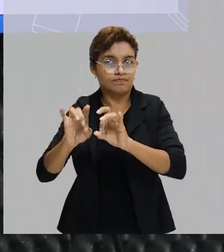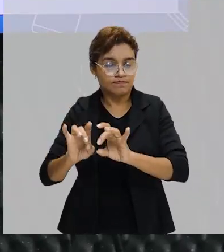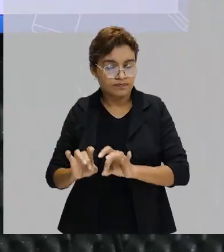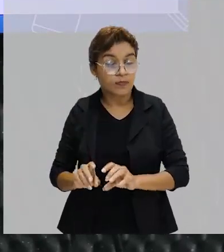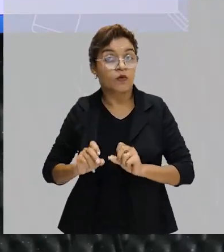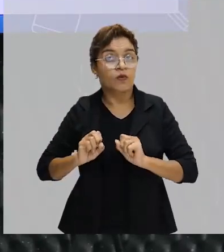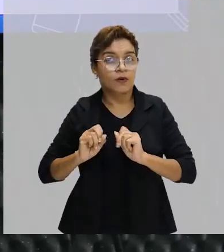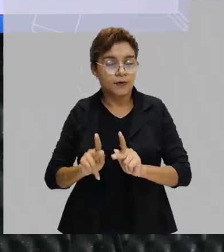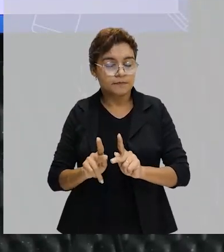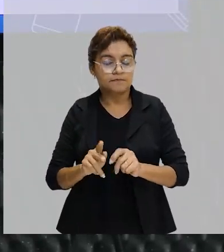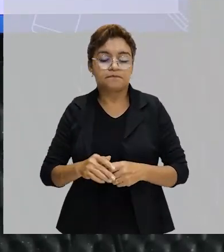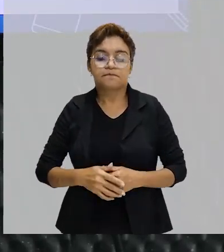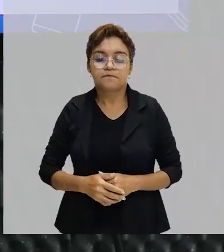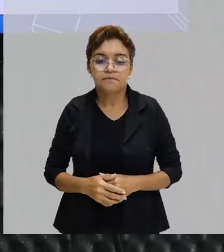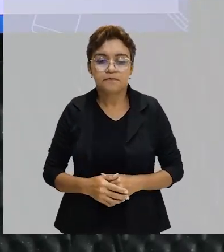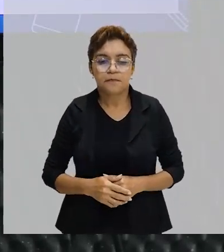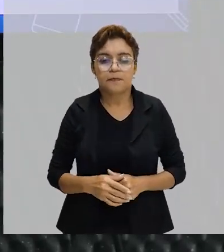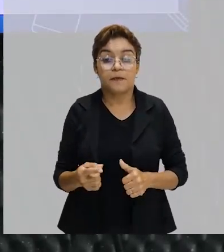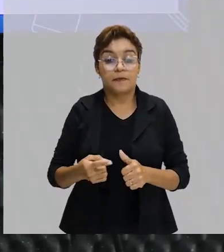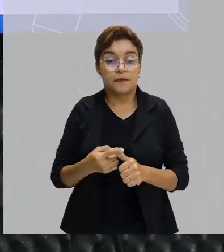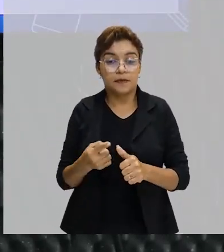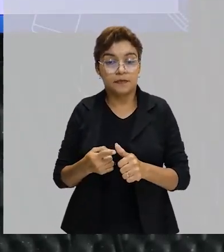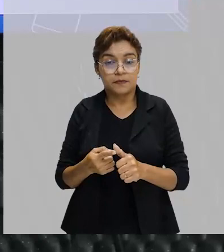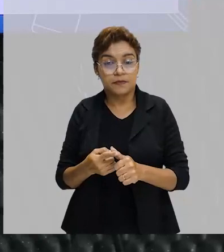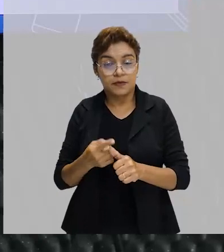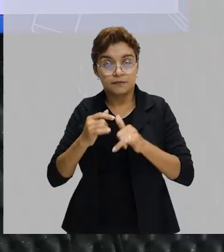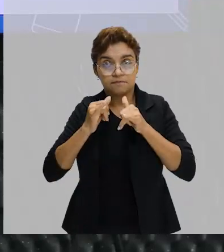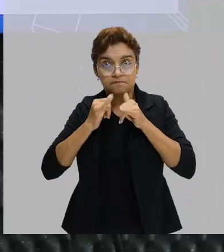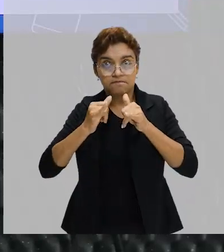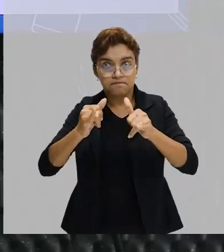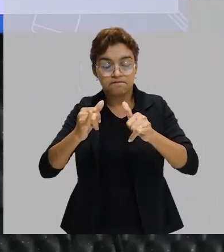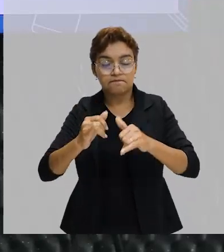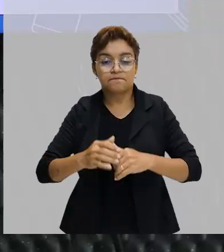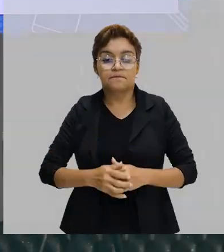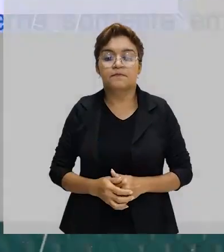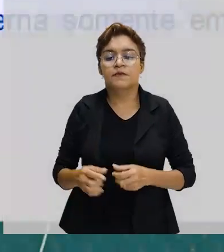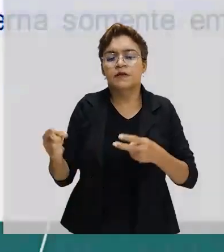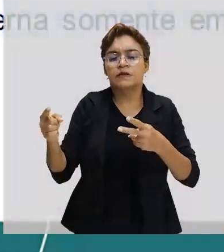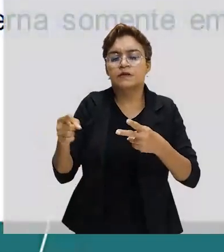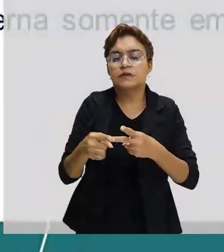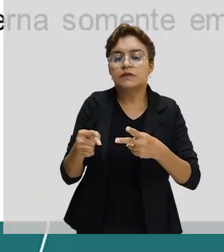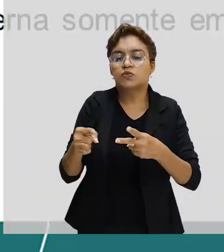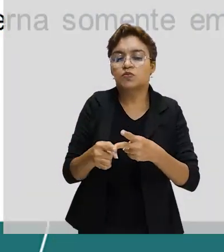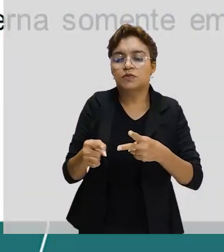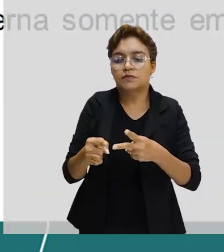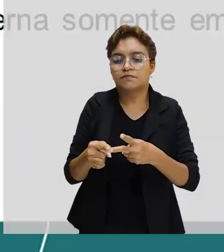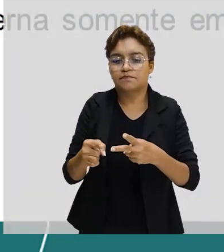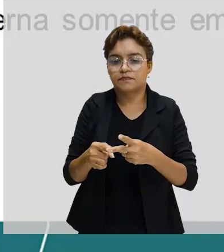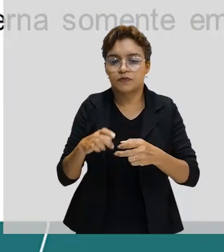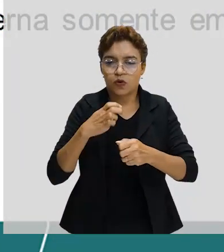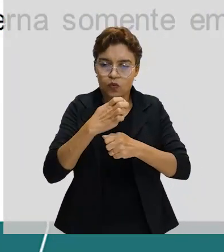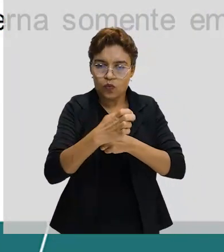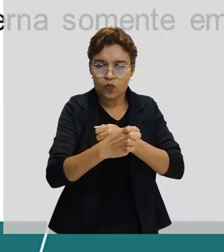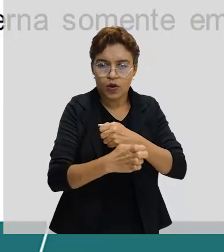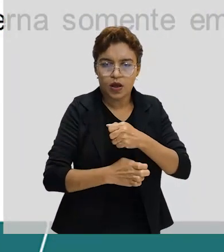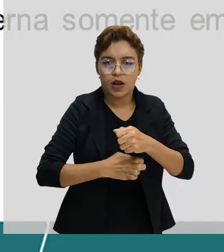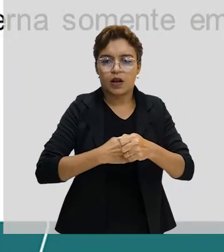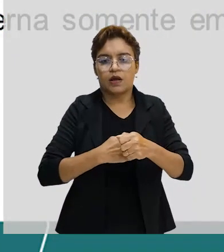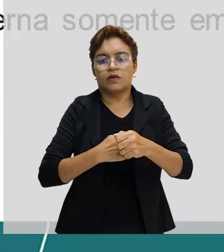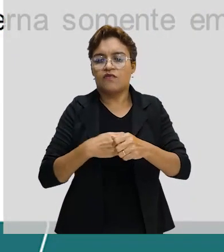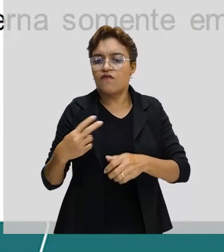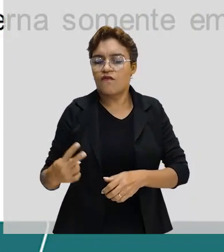específicas, certo? A primeira informação. Segundo, olha só, um elétron não pode assumir qualquer valor